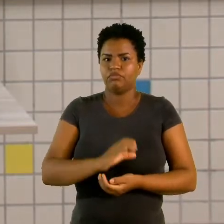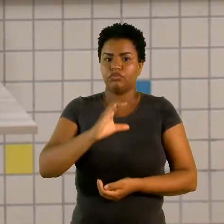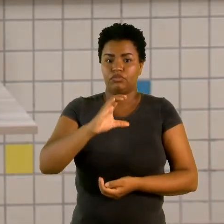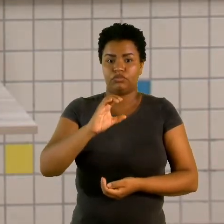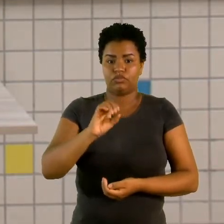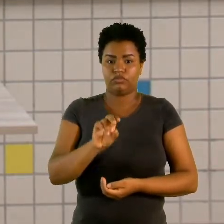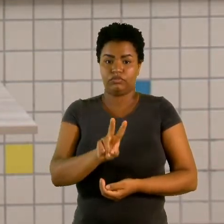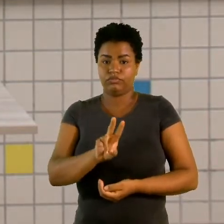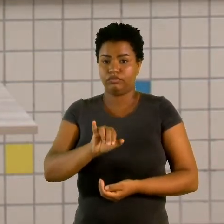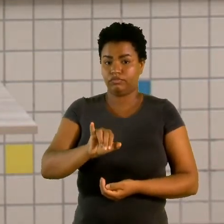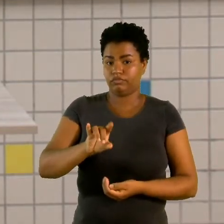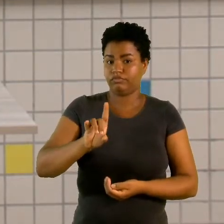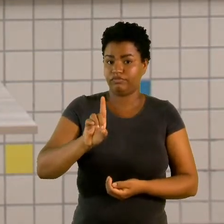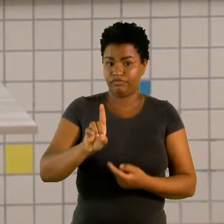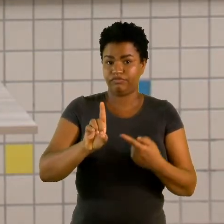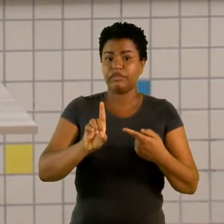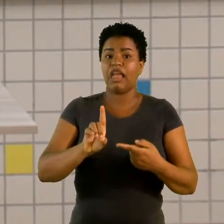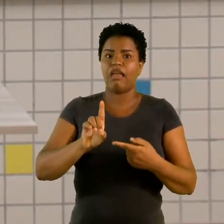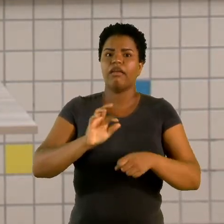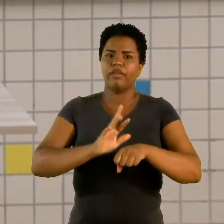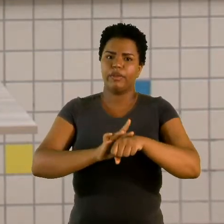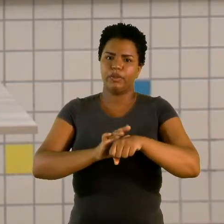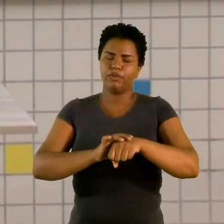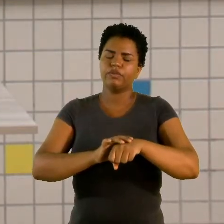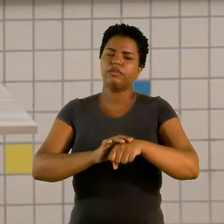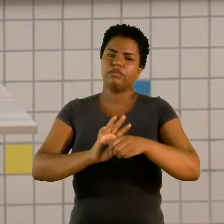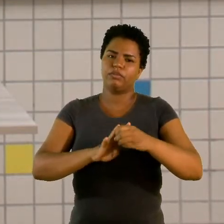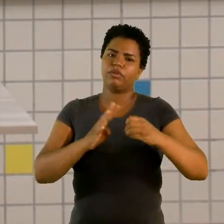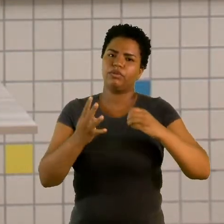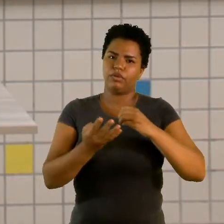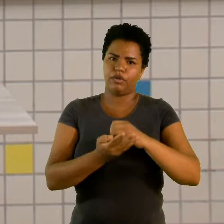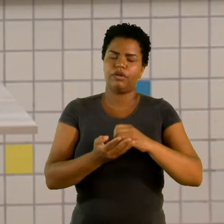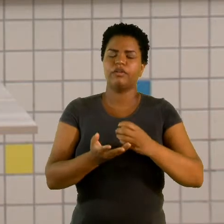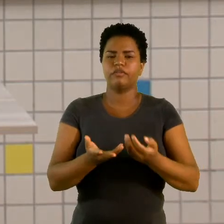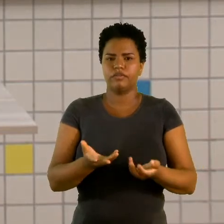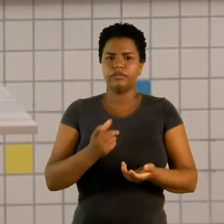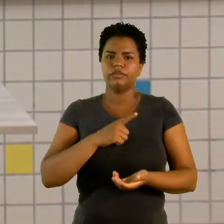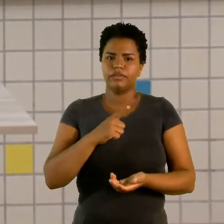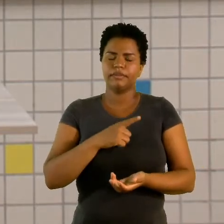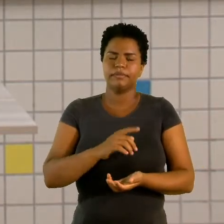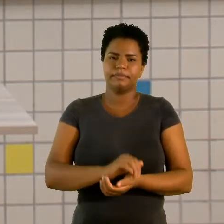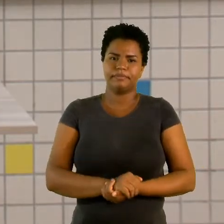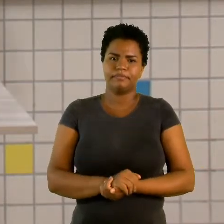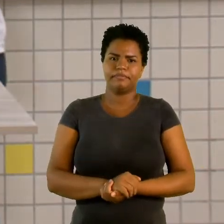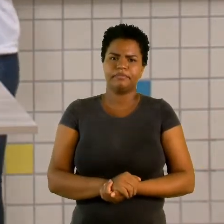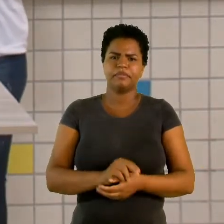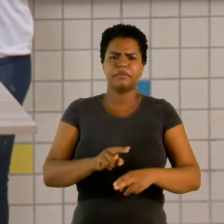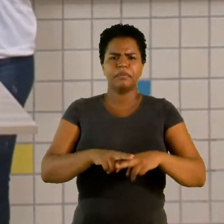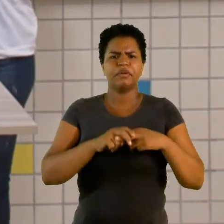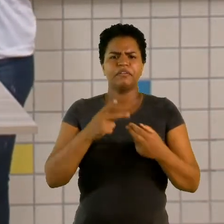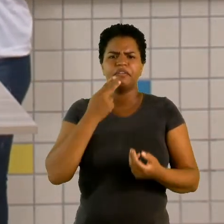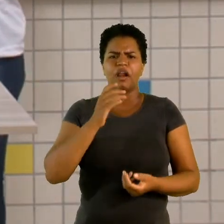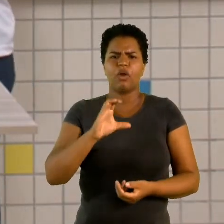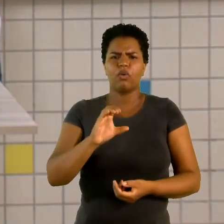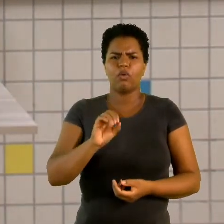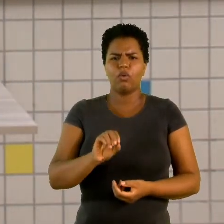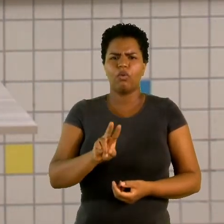Covid, né? É a doença causada pelo coronavírus, Covid. E por que fala Covid-19?